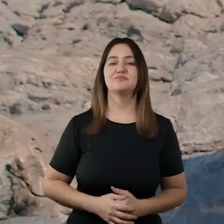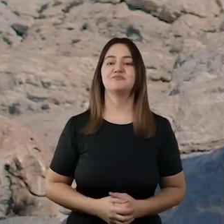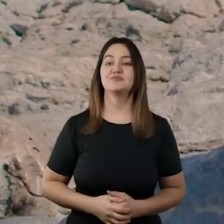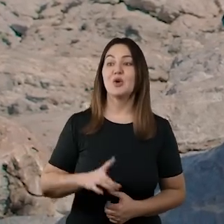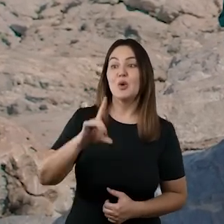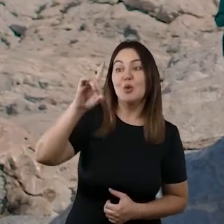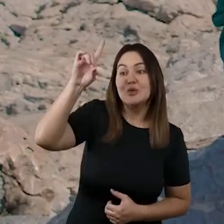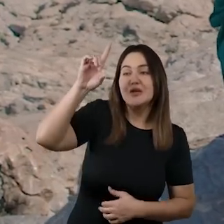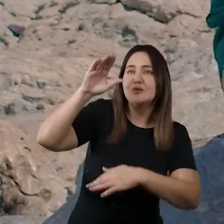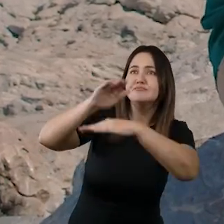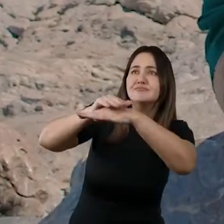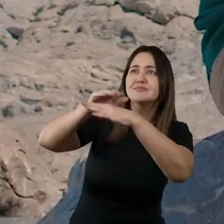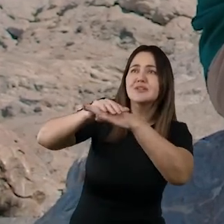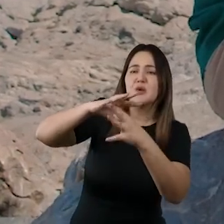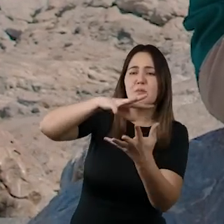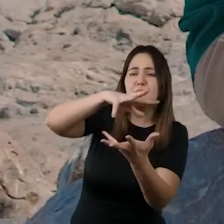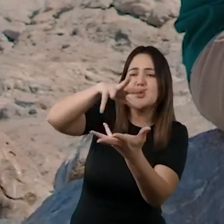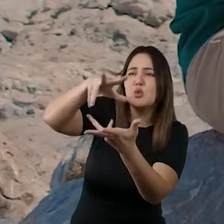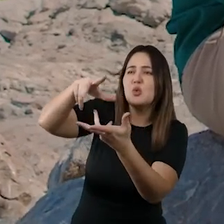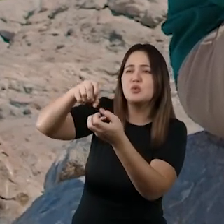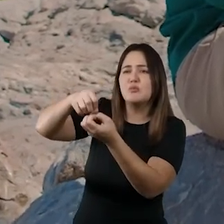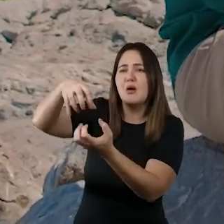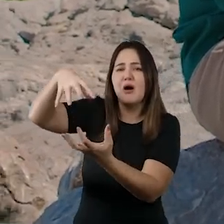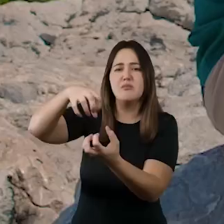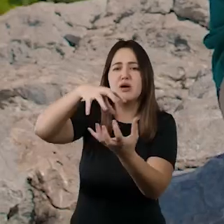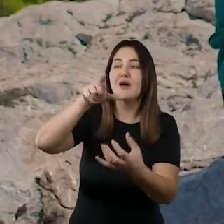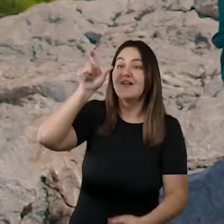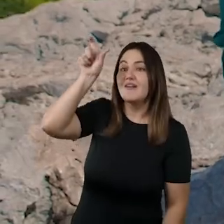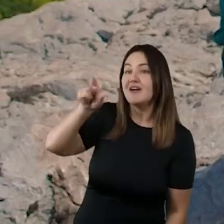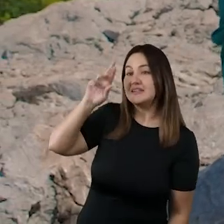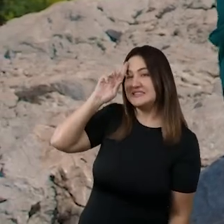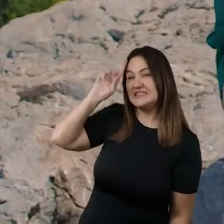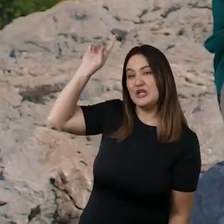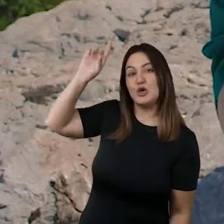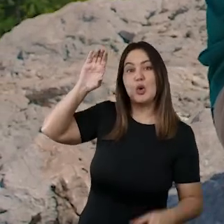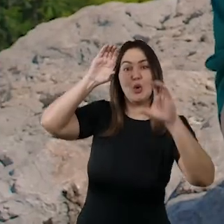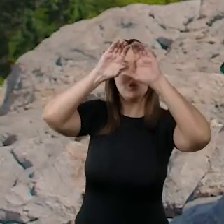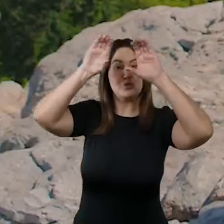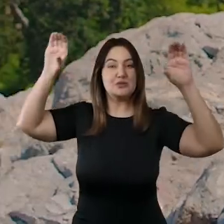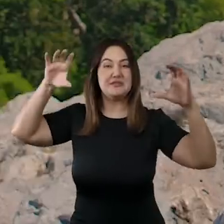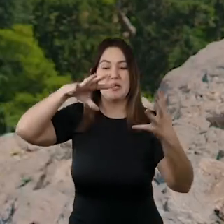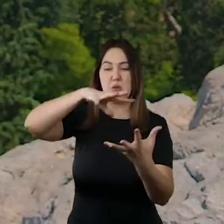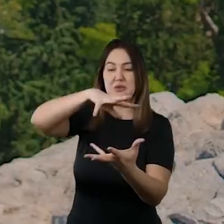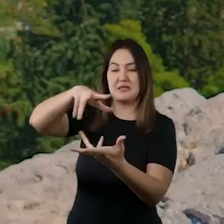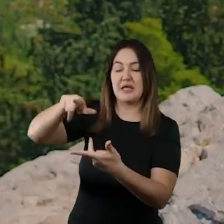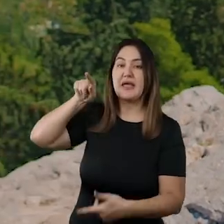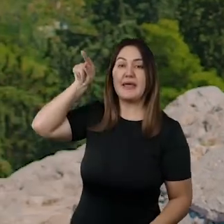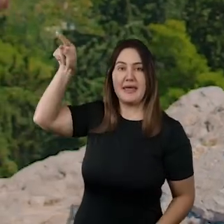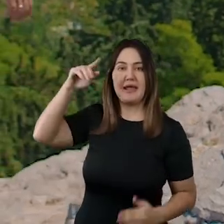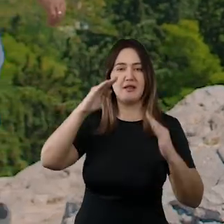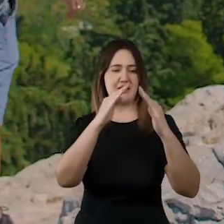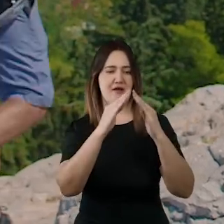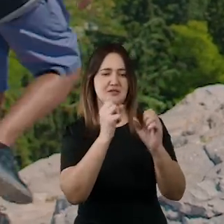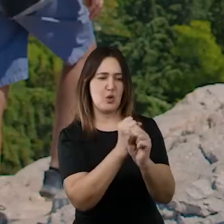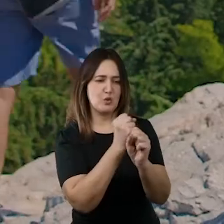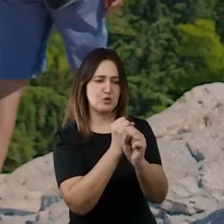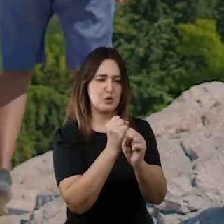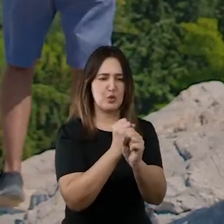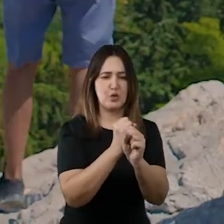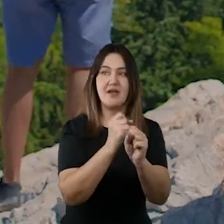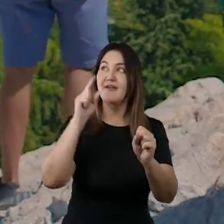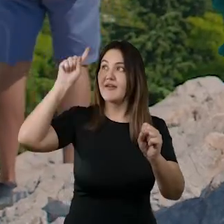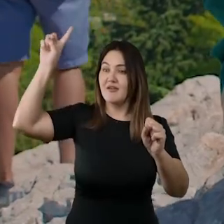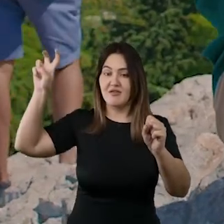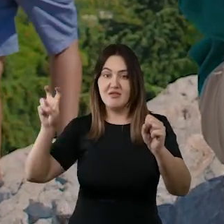fez o mundo e tudo que nele existe, sendo ele Senhor do céu e da terra, não habita em santuários feitos por mãos